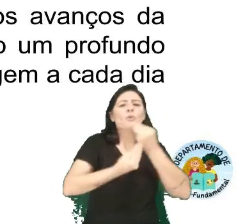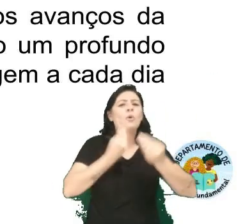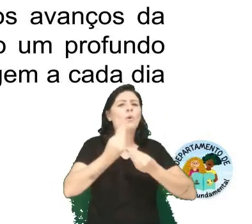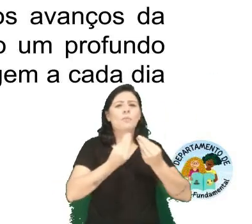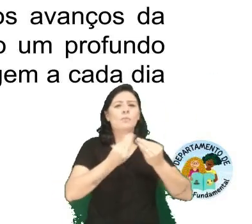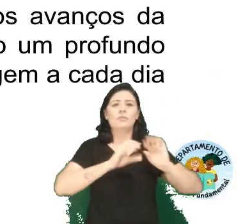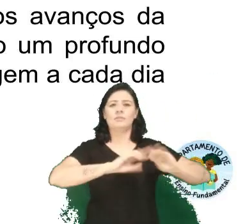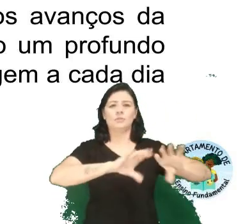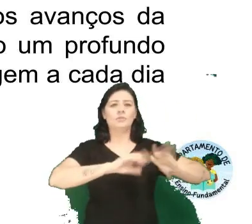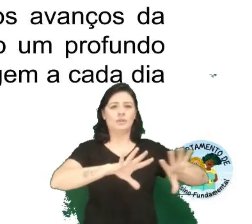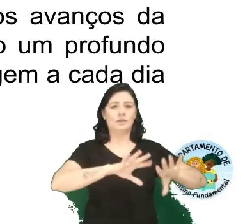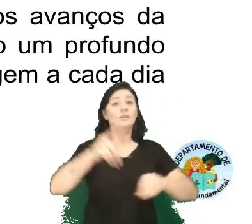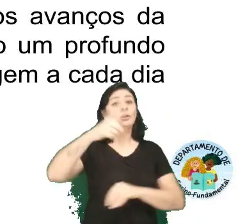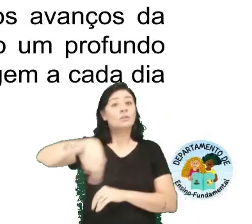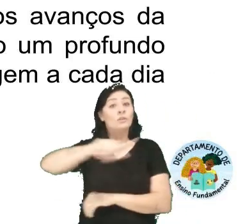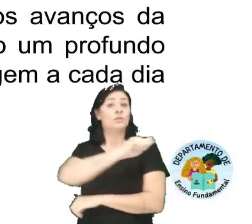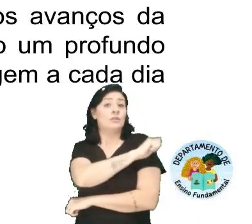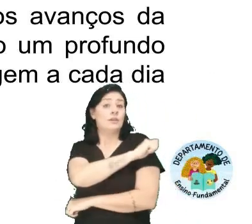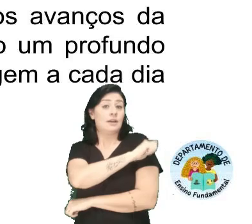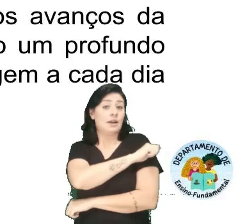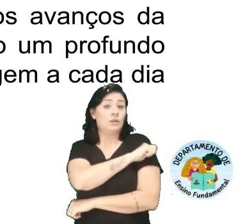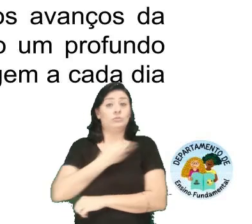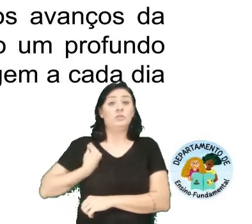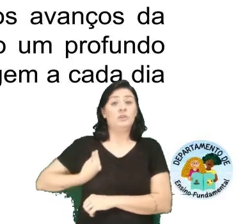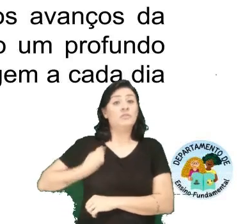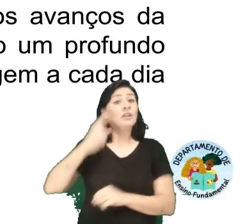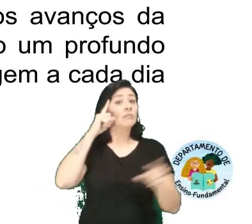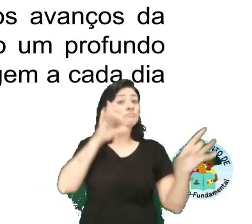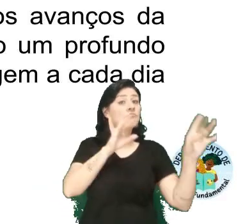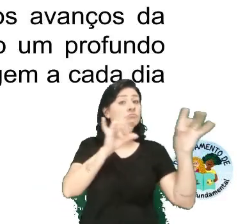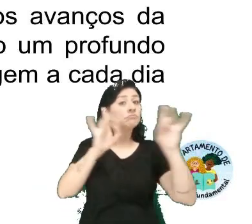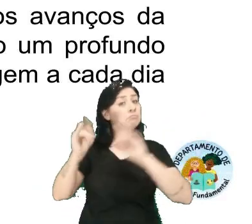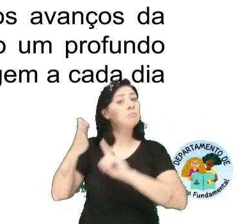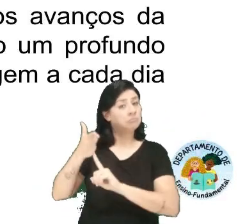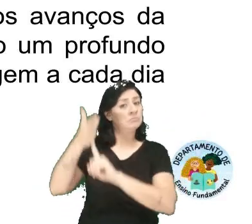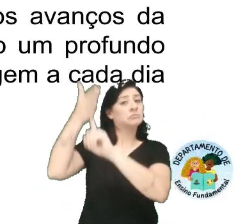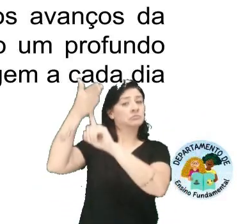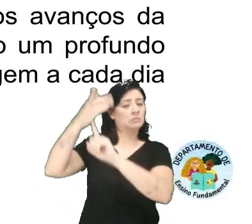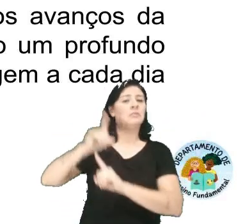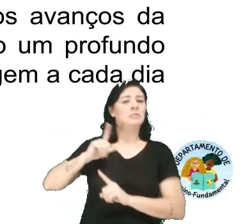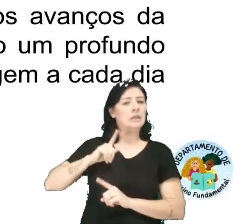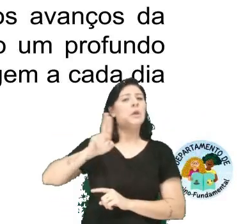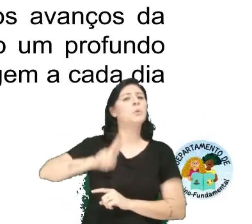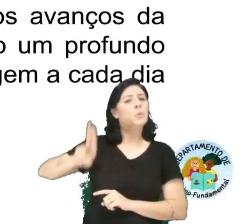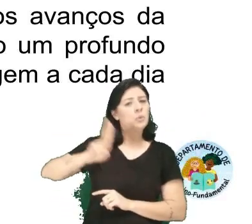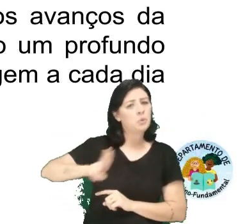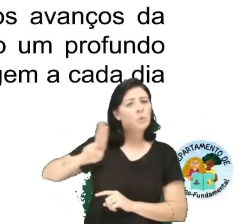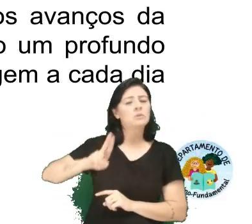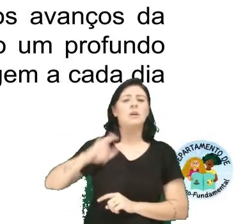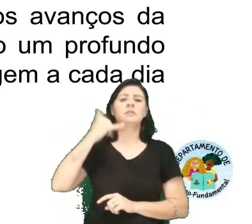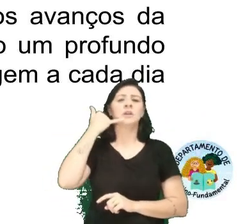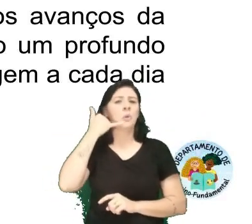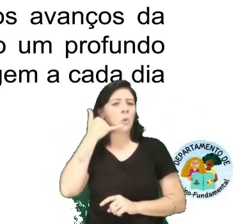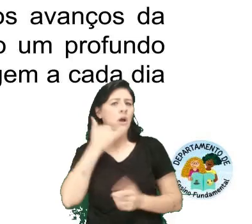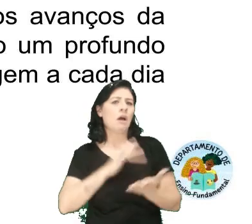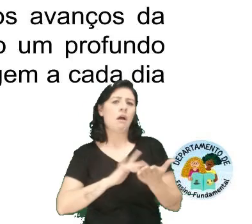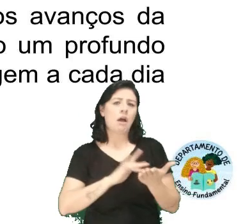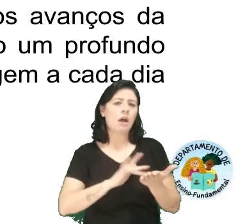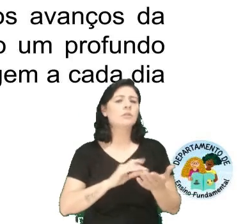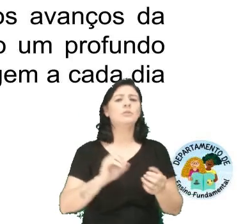nossos estudantes, eles estão diariamente convivendo com a tecnologia, seja nos aparelhos celulares,